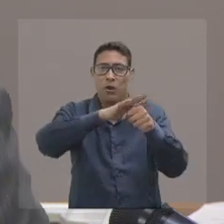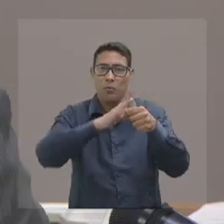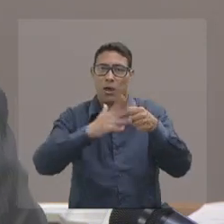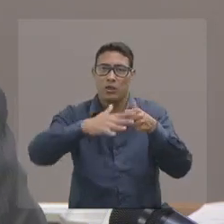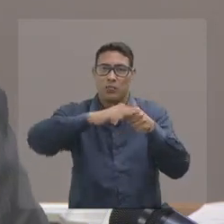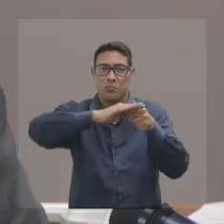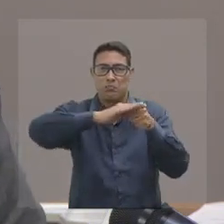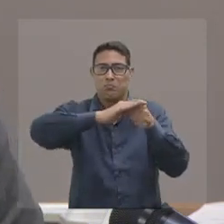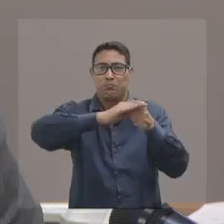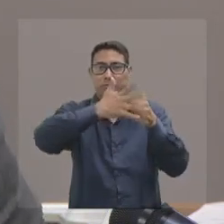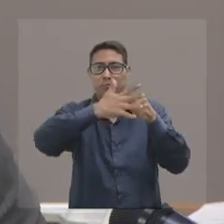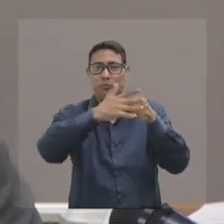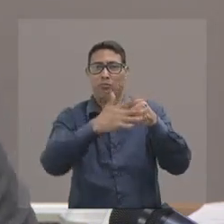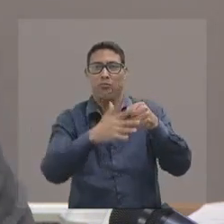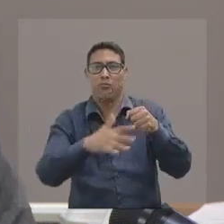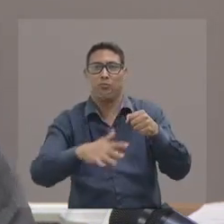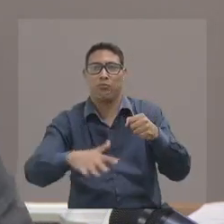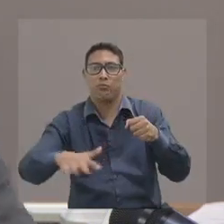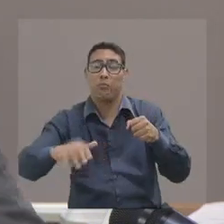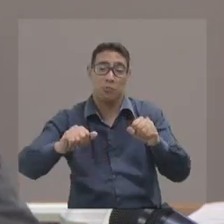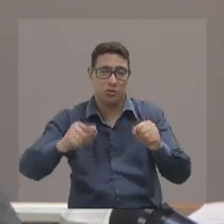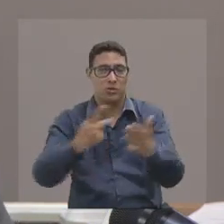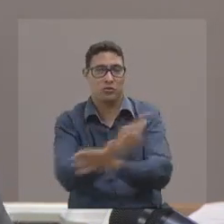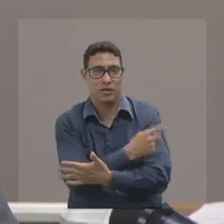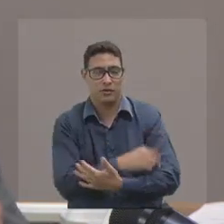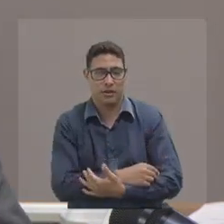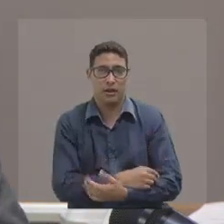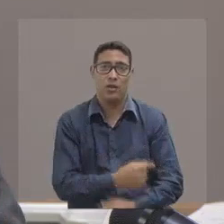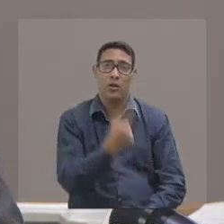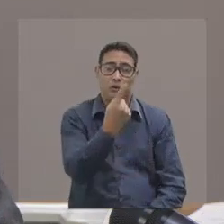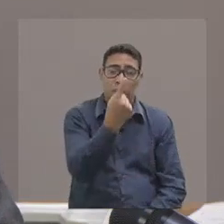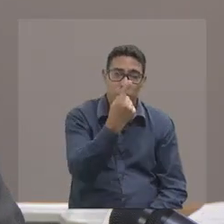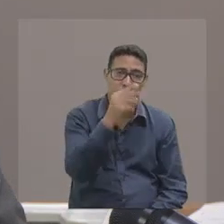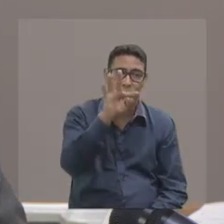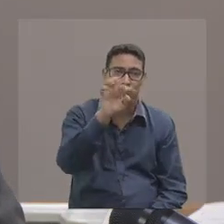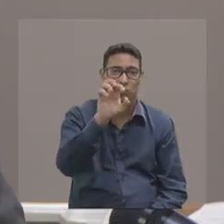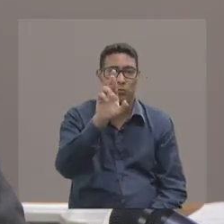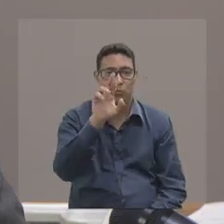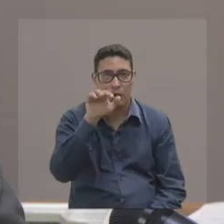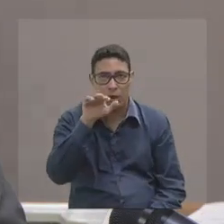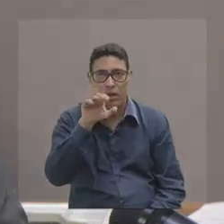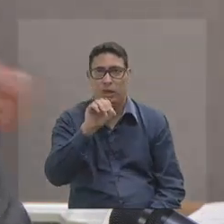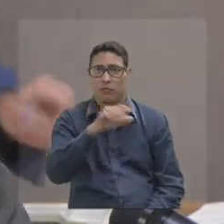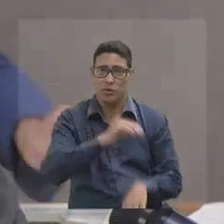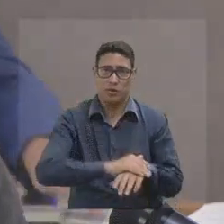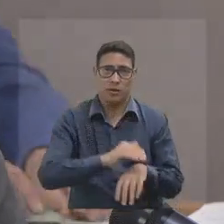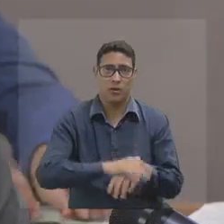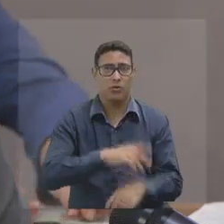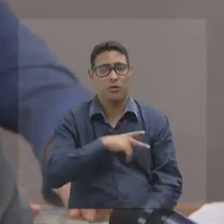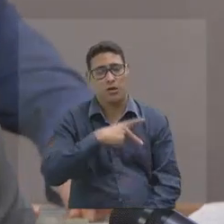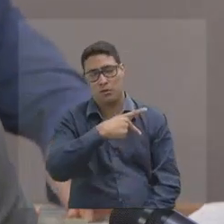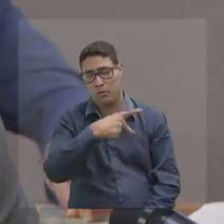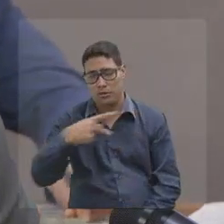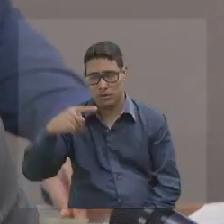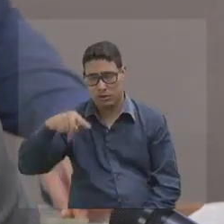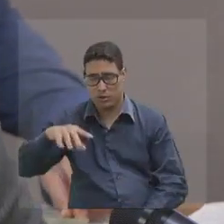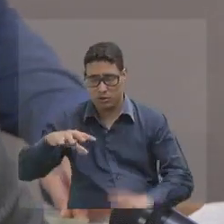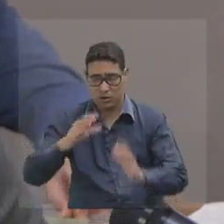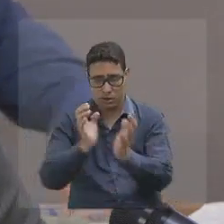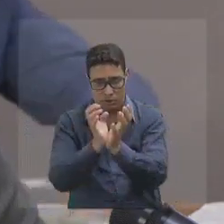justiça aqui em um termo não foi uma ou duas vezes que eu como presidente dessa comissão